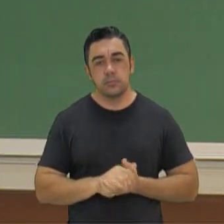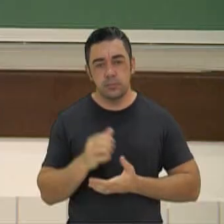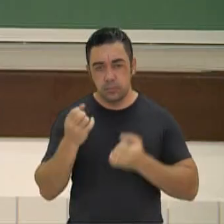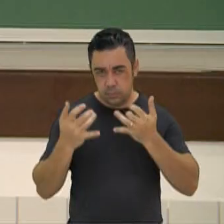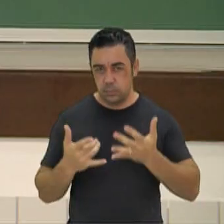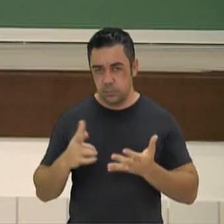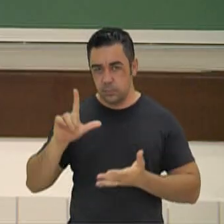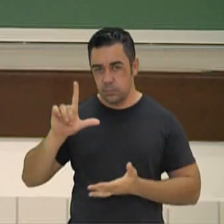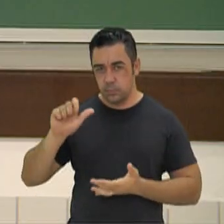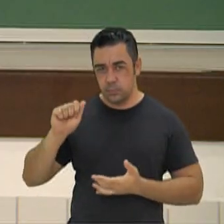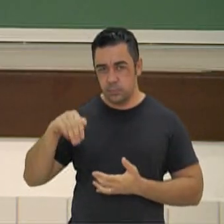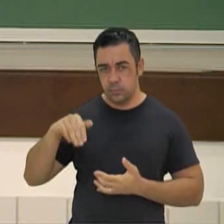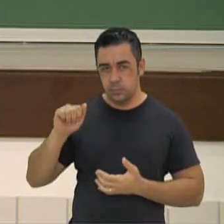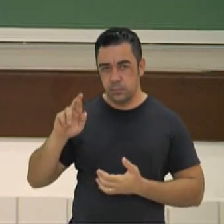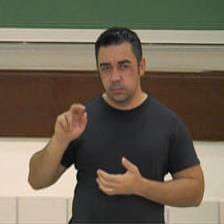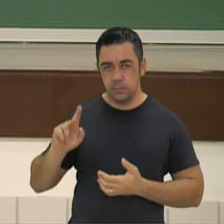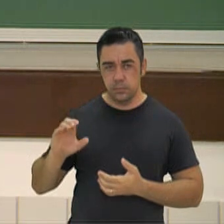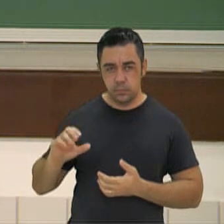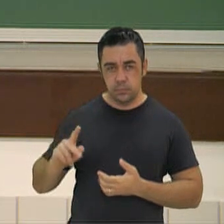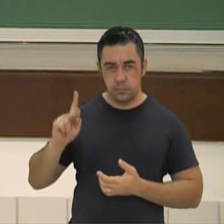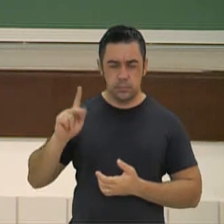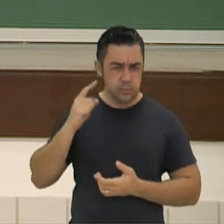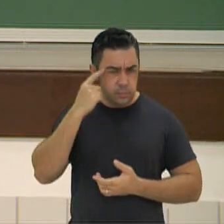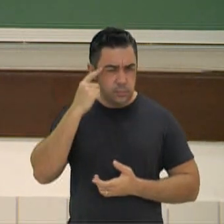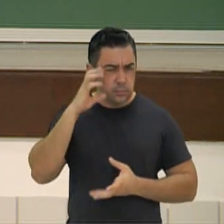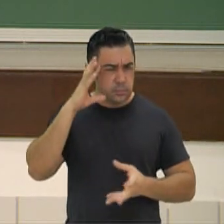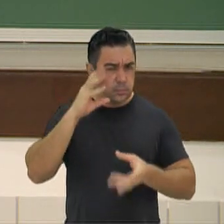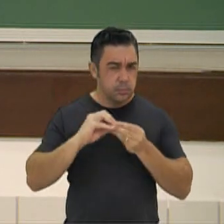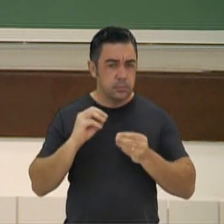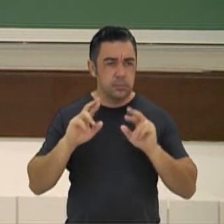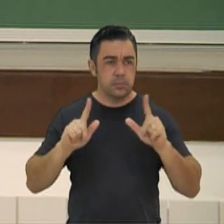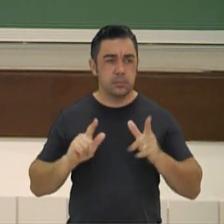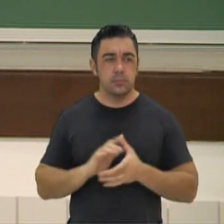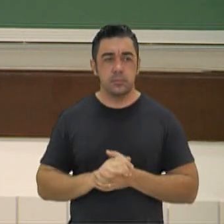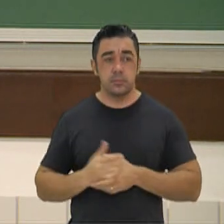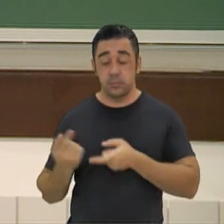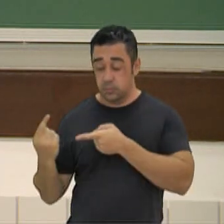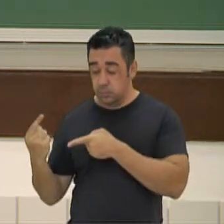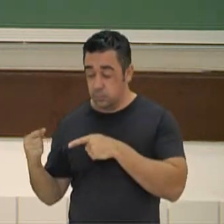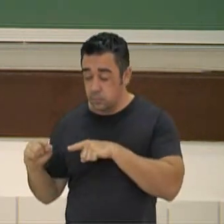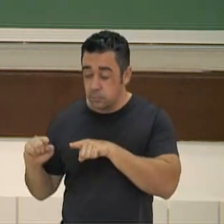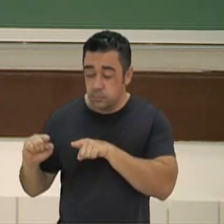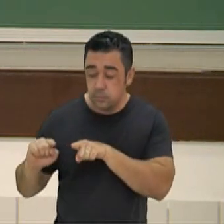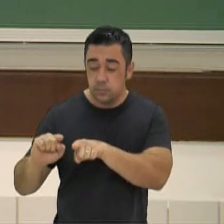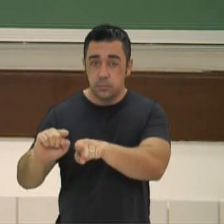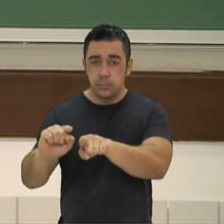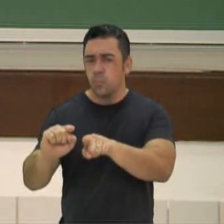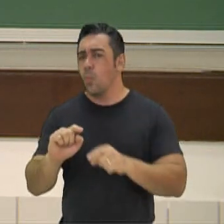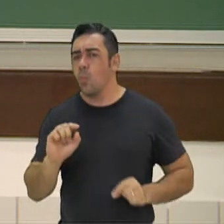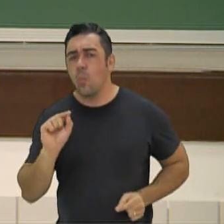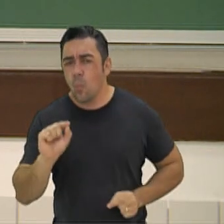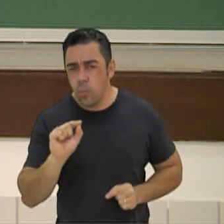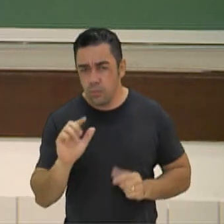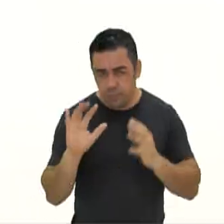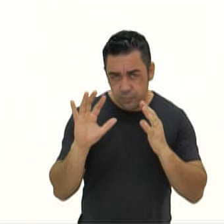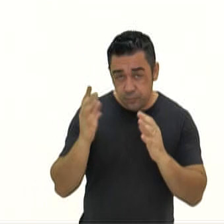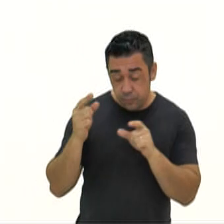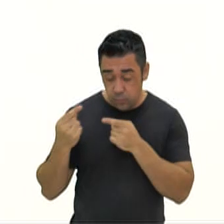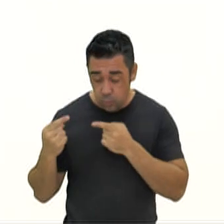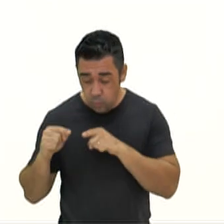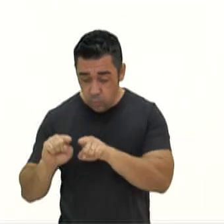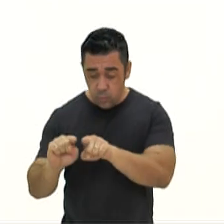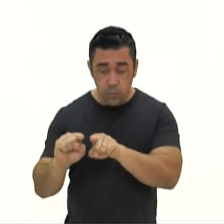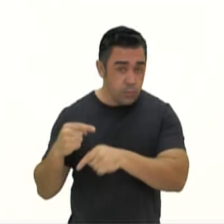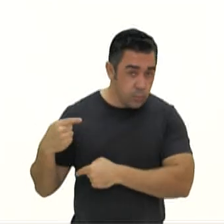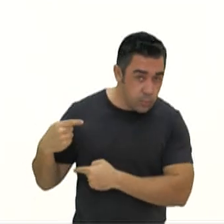isso, né? Mas tudo bem. Vamos prosseguir. A gente já vai entender a diferença para convergência evolutiva. O que acontece dentro da